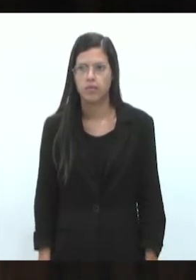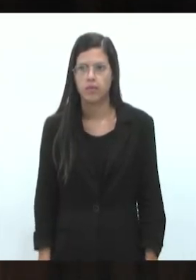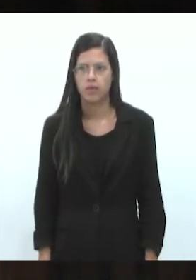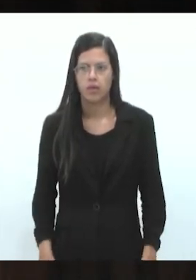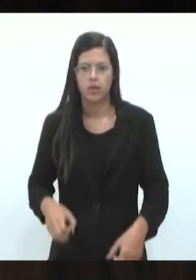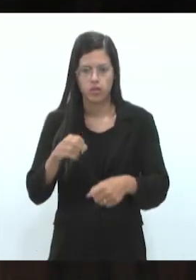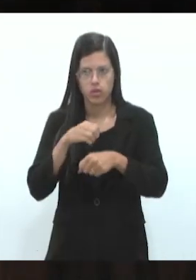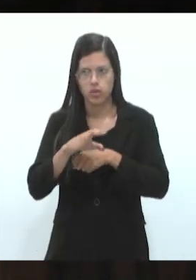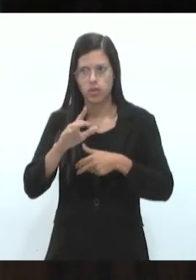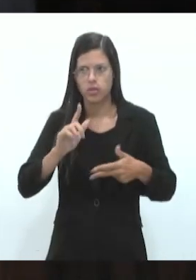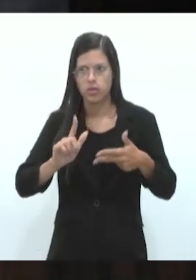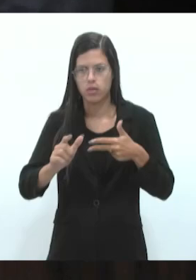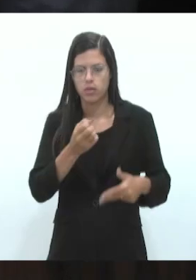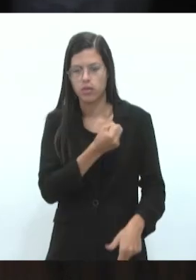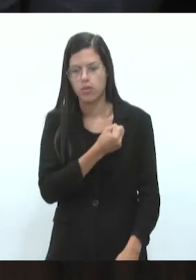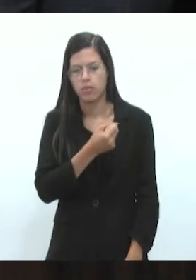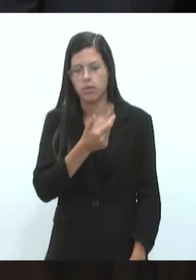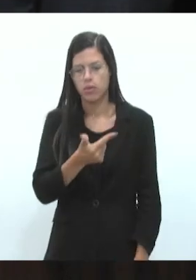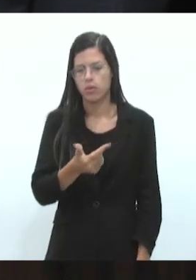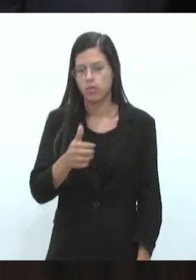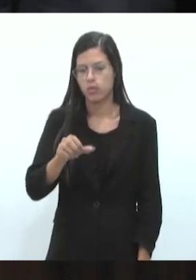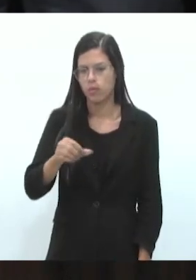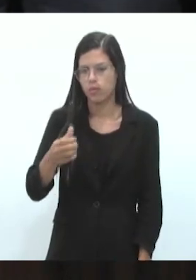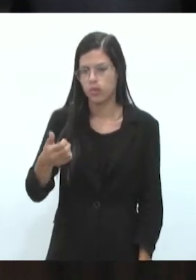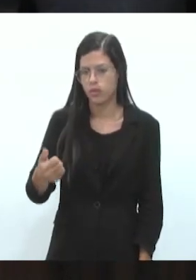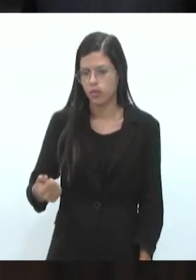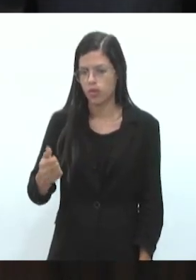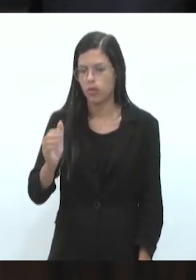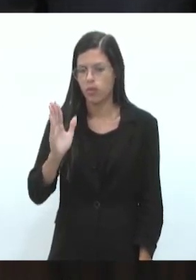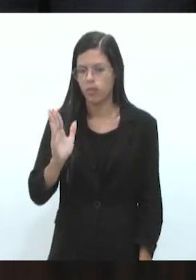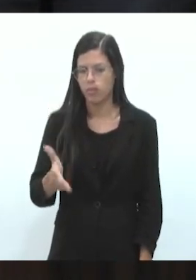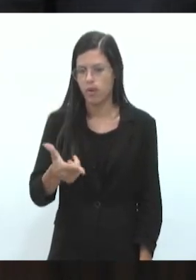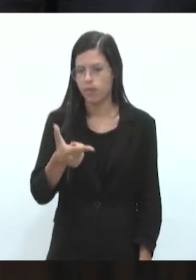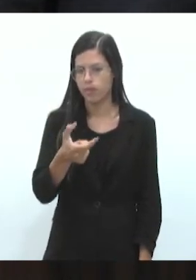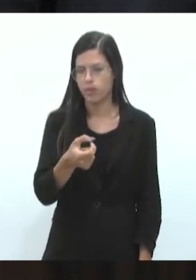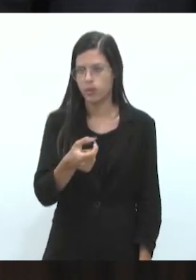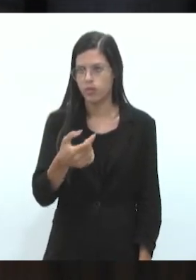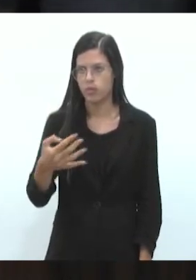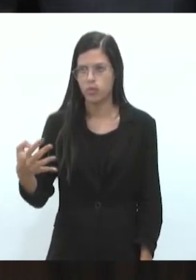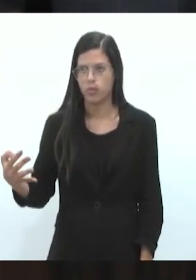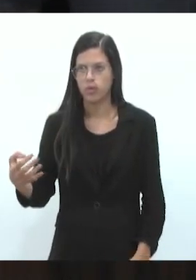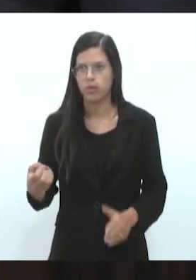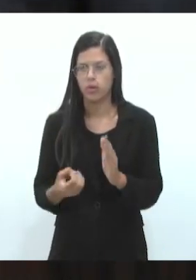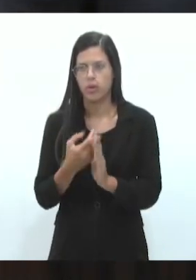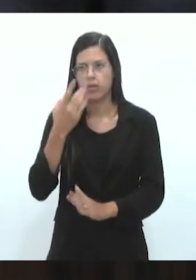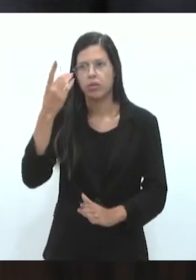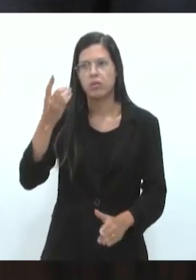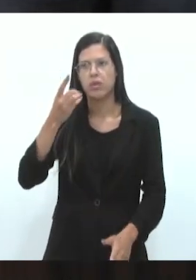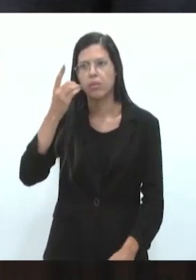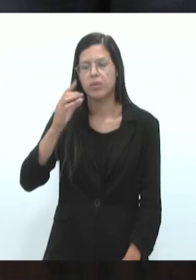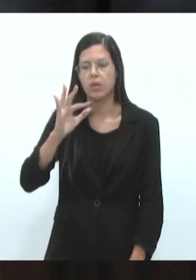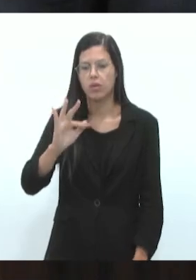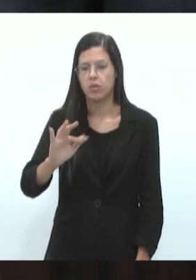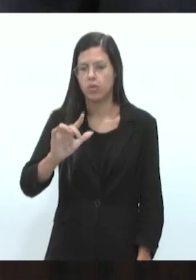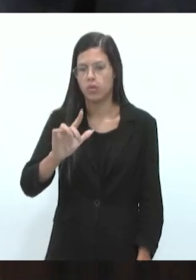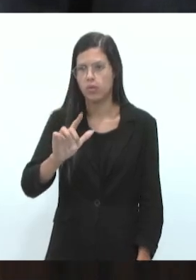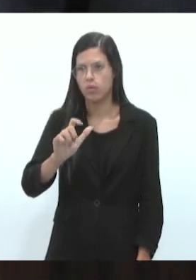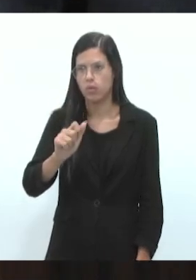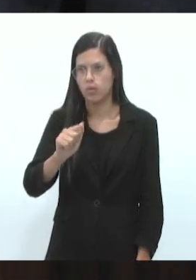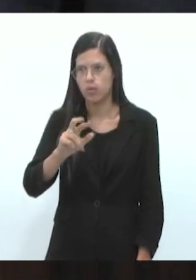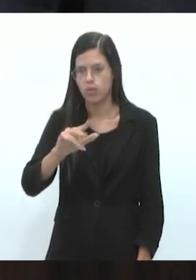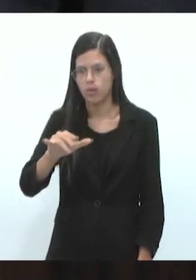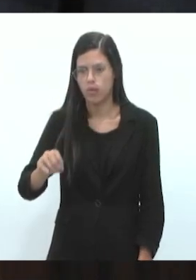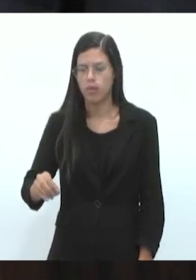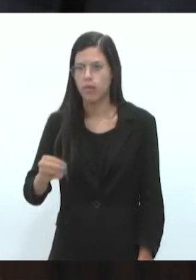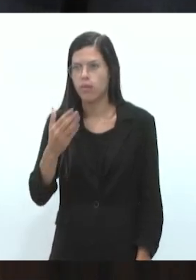Indicação legislativa número 291, de 2024, de autoria do deputado Flávio Serafini,